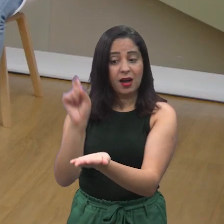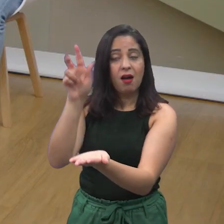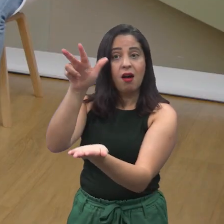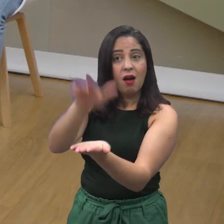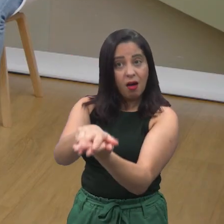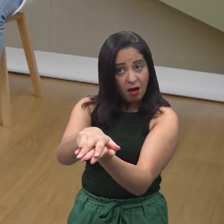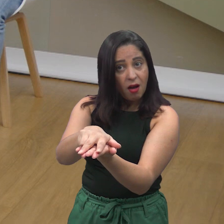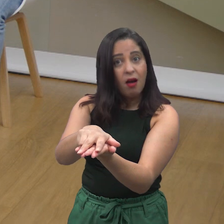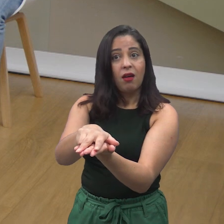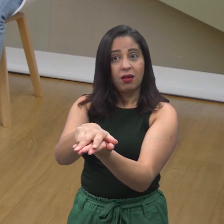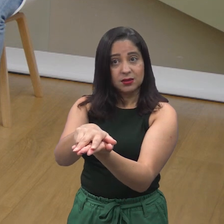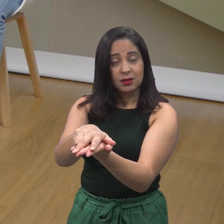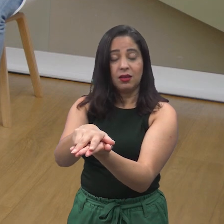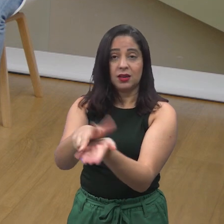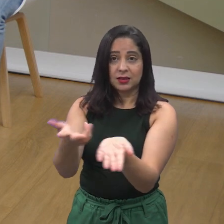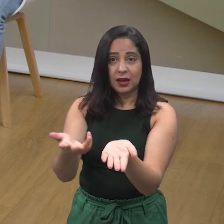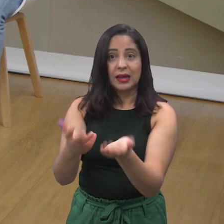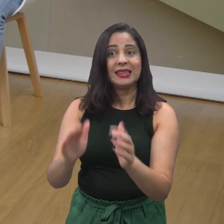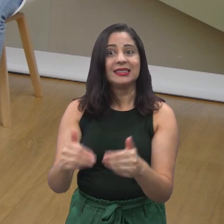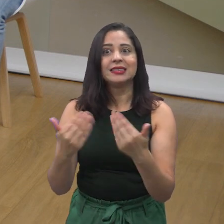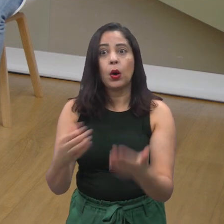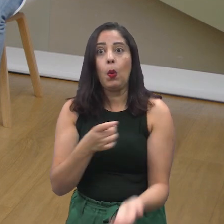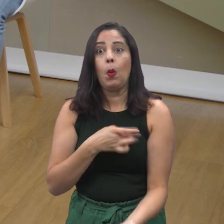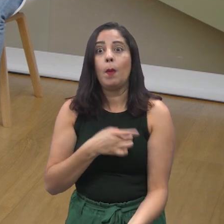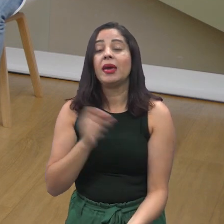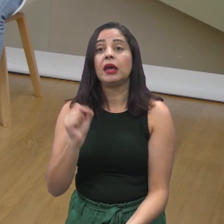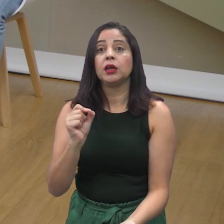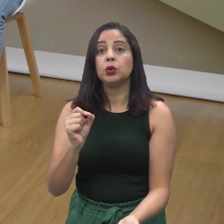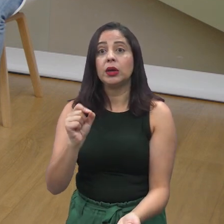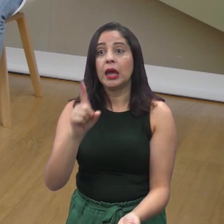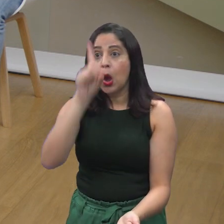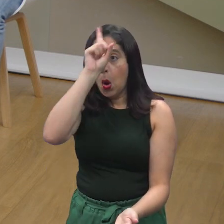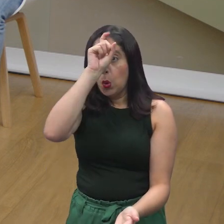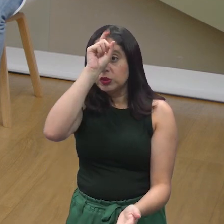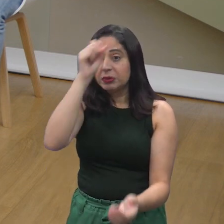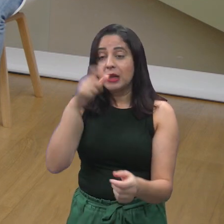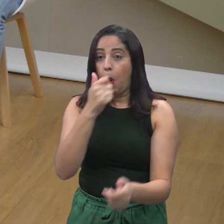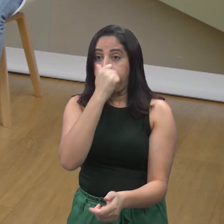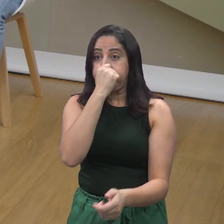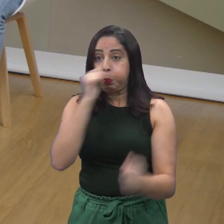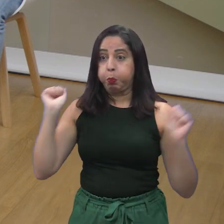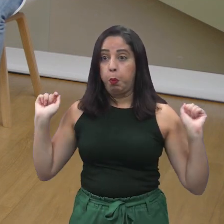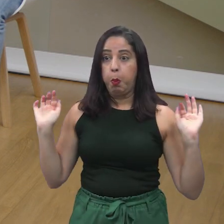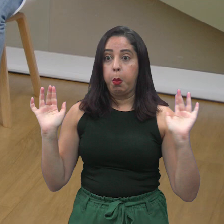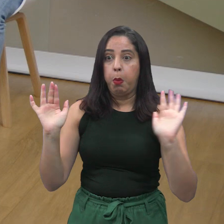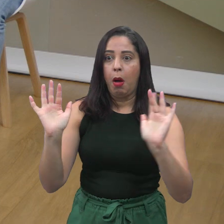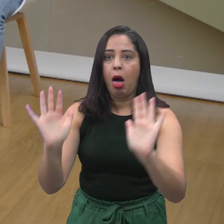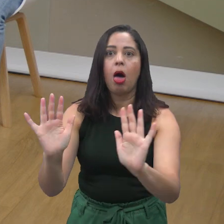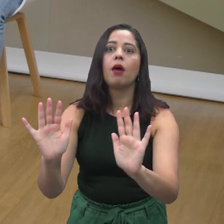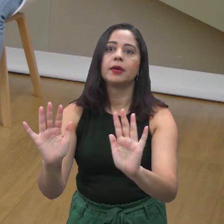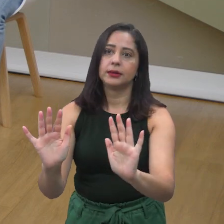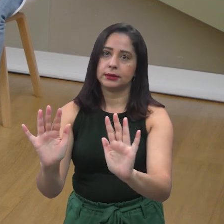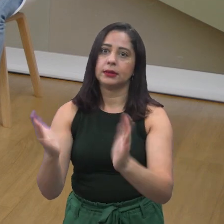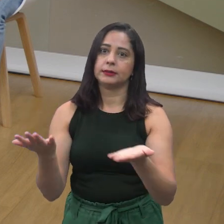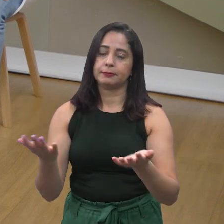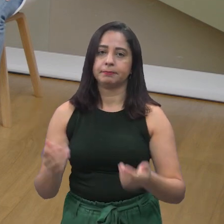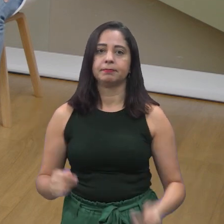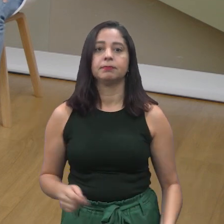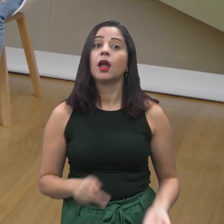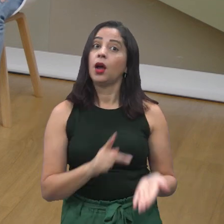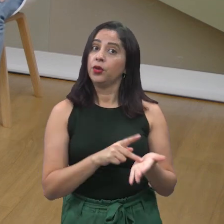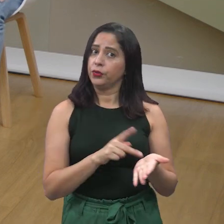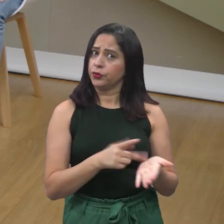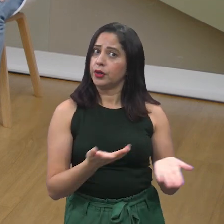de espera às vezes para conseguir uma vaga. Então, nosso medo é disso sobrecarregar o serviço, porque se pega, geralmente quando eu surto é muita gente ao mesmo tempo.